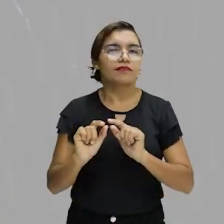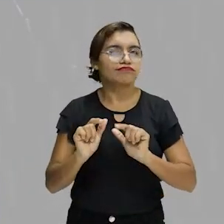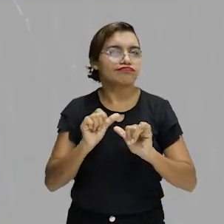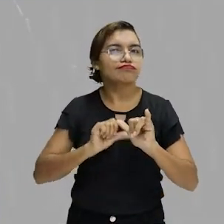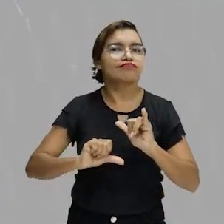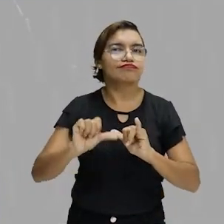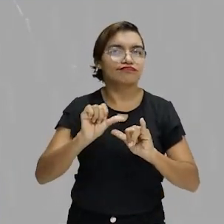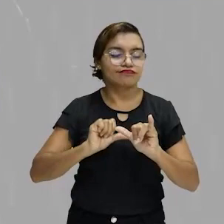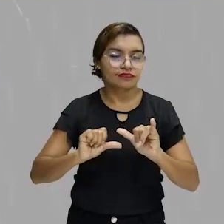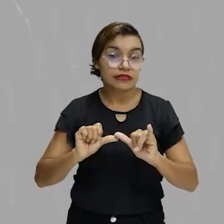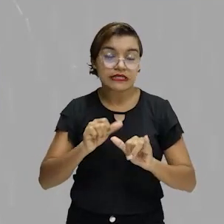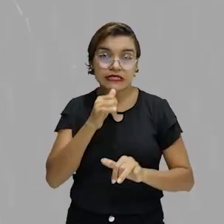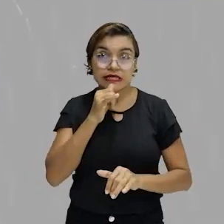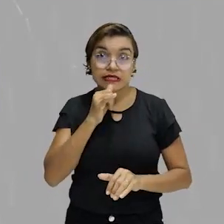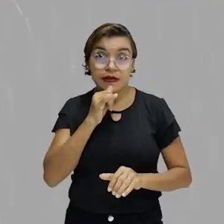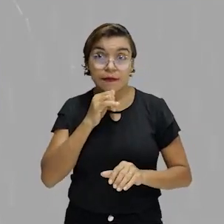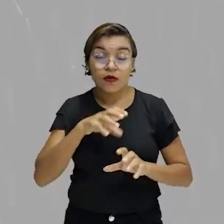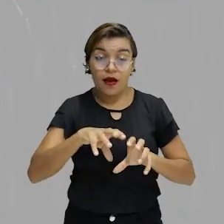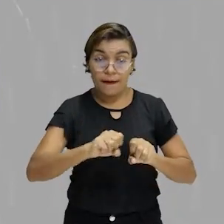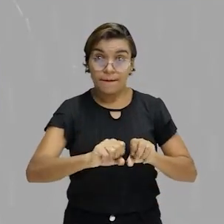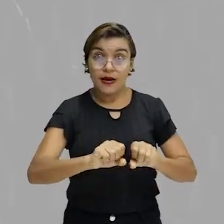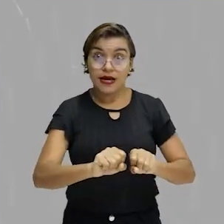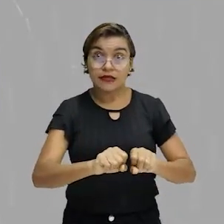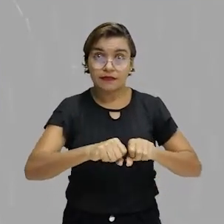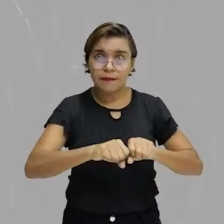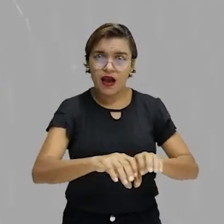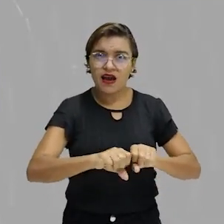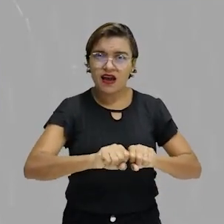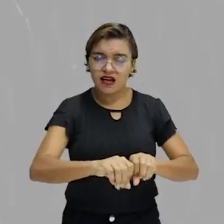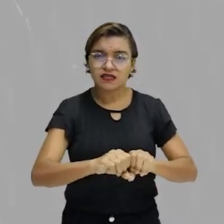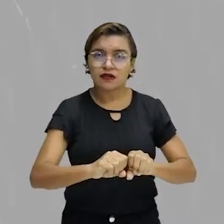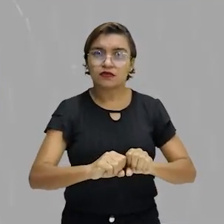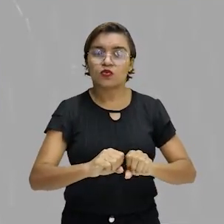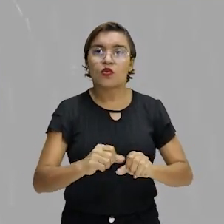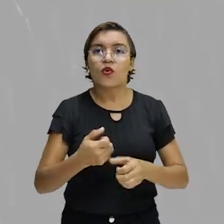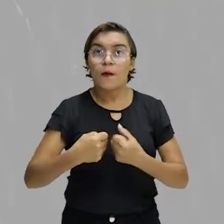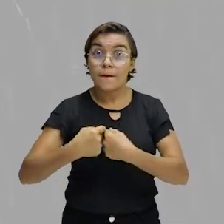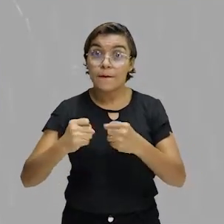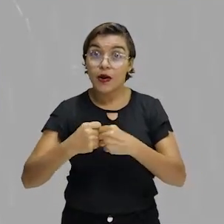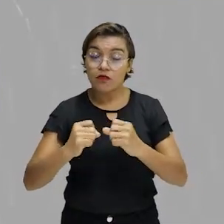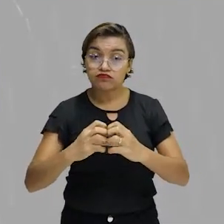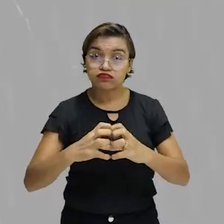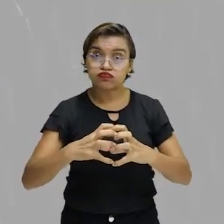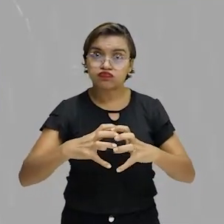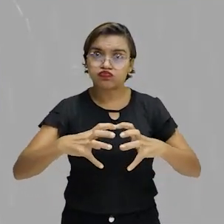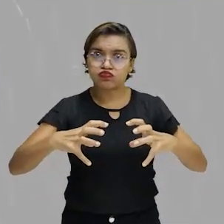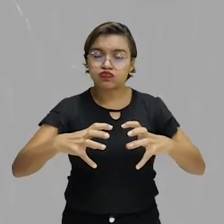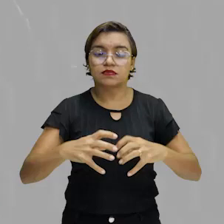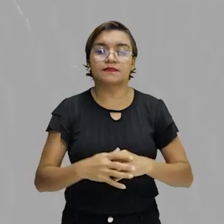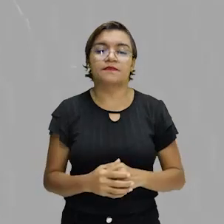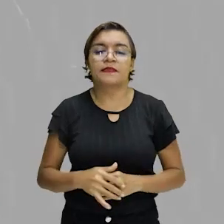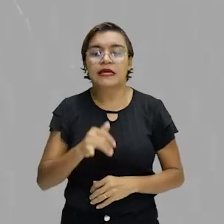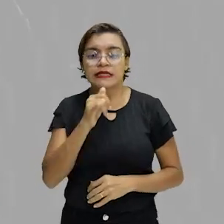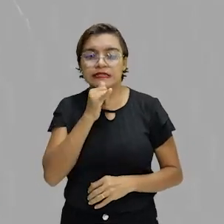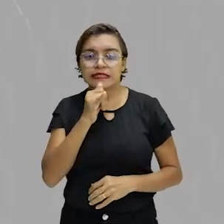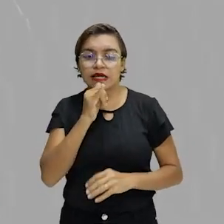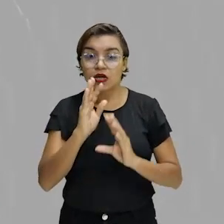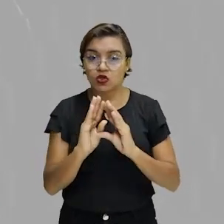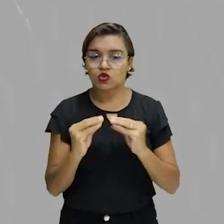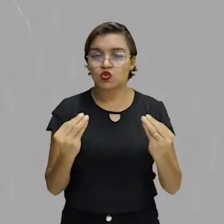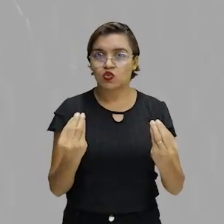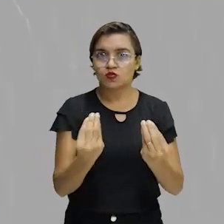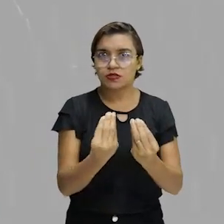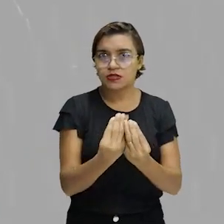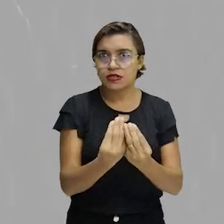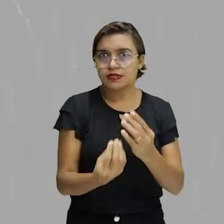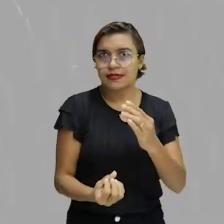fazer com que a massa do pão cresça a liberação desse gás Olha só eu tenho uma substância gerando